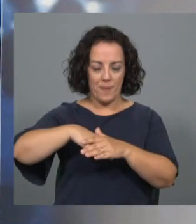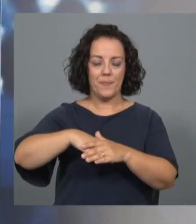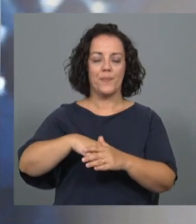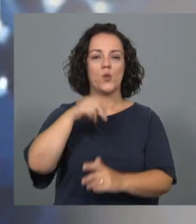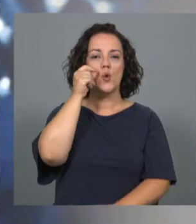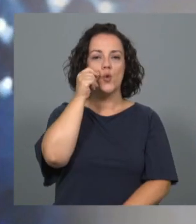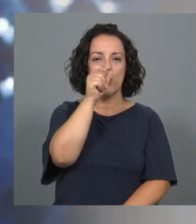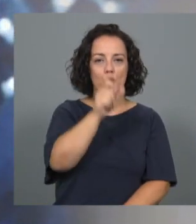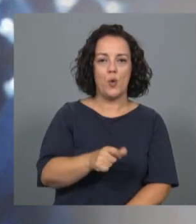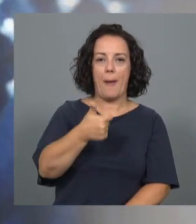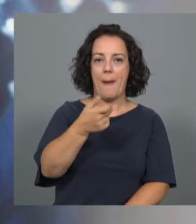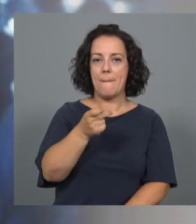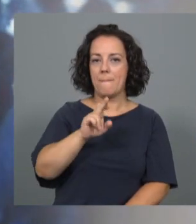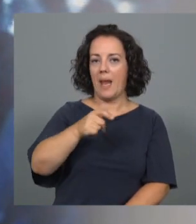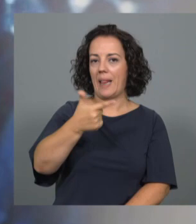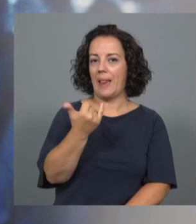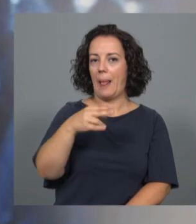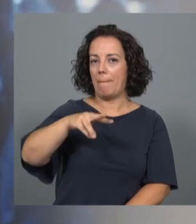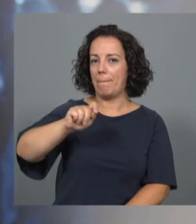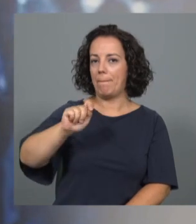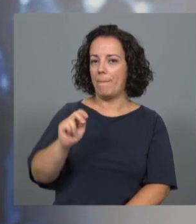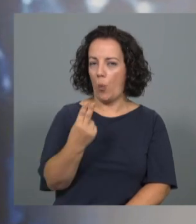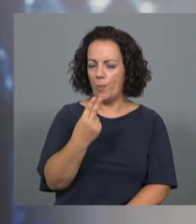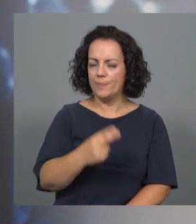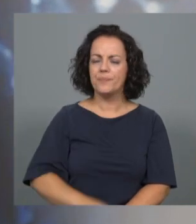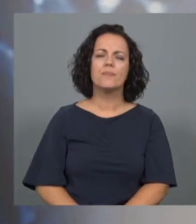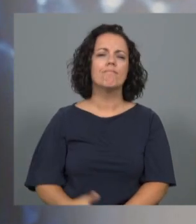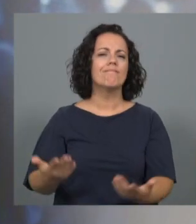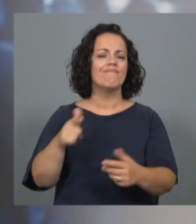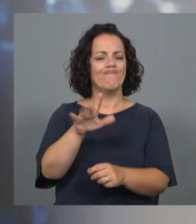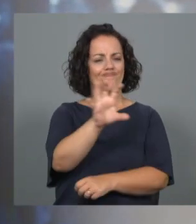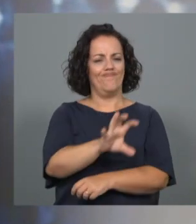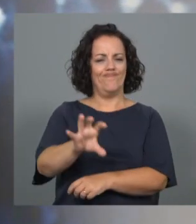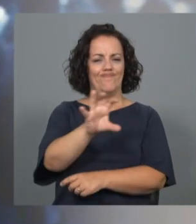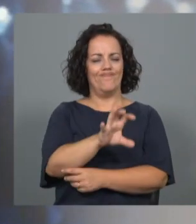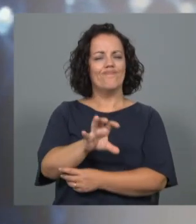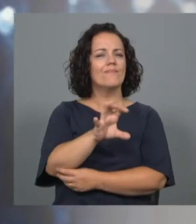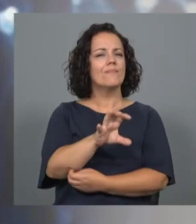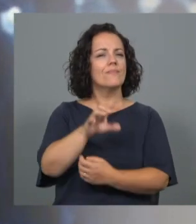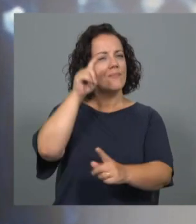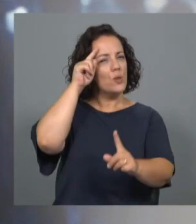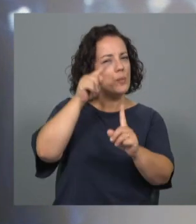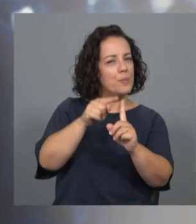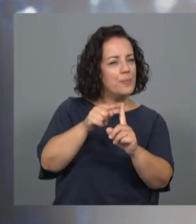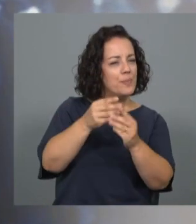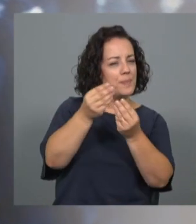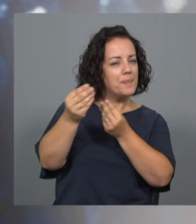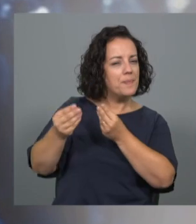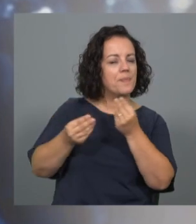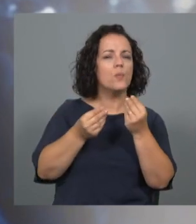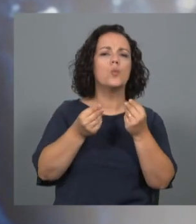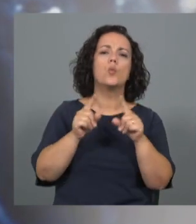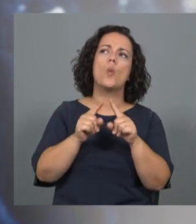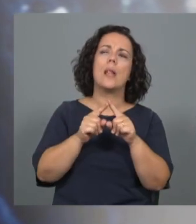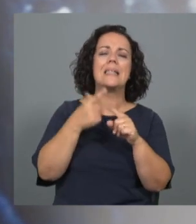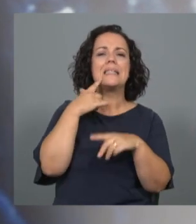Bartimeu. Na realidade, estamos perante uma intencionalidade que nos fala de algo mais do que uma simples